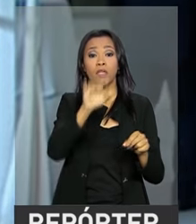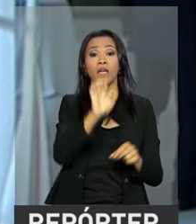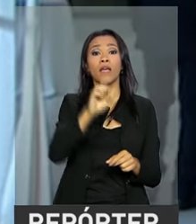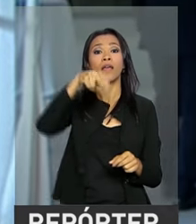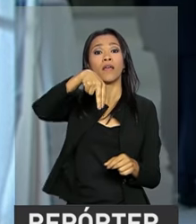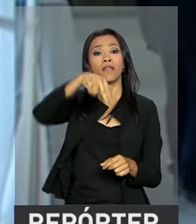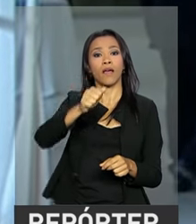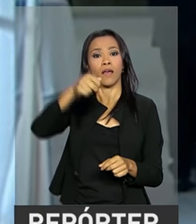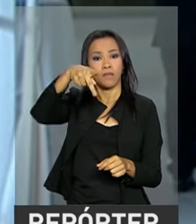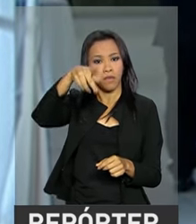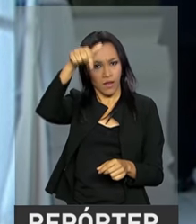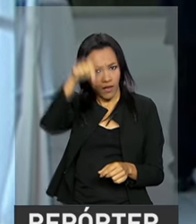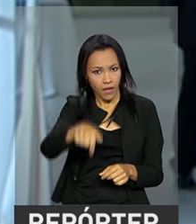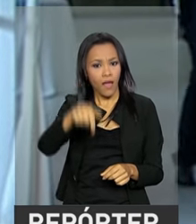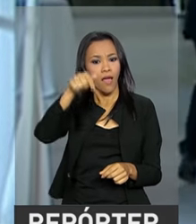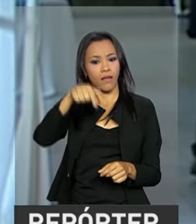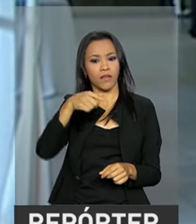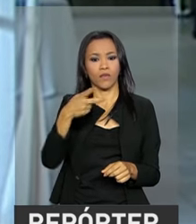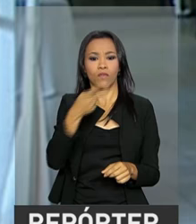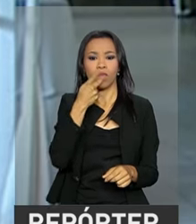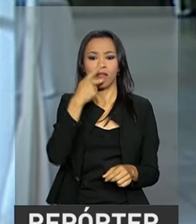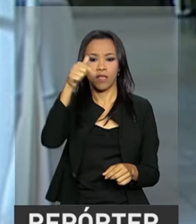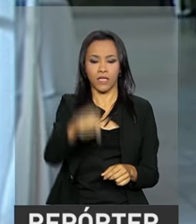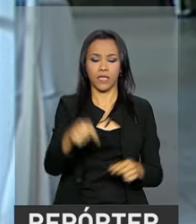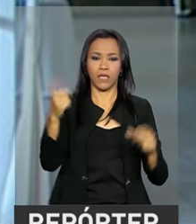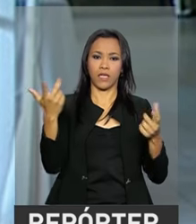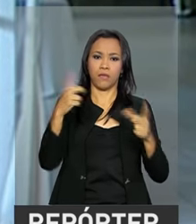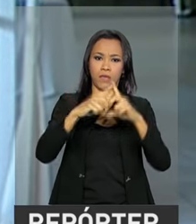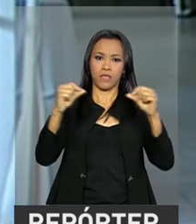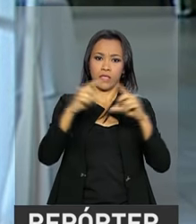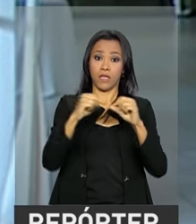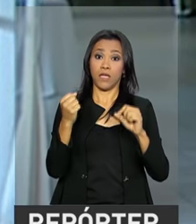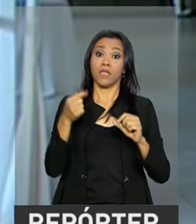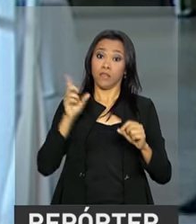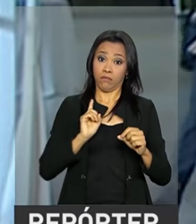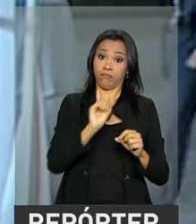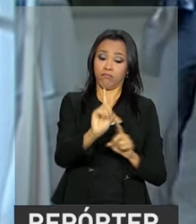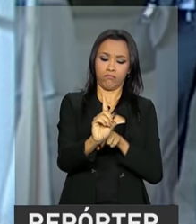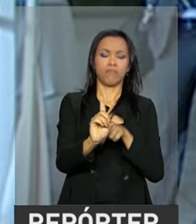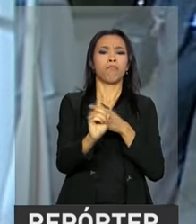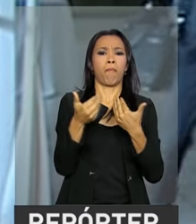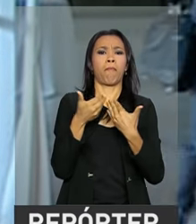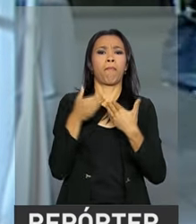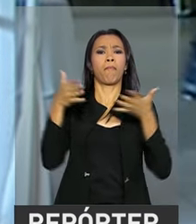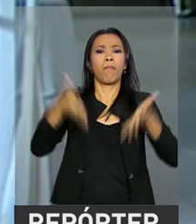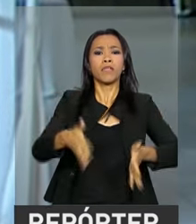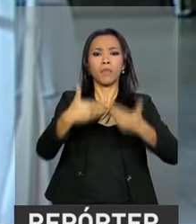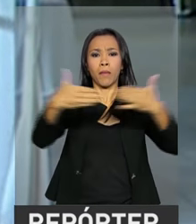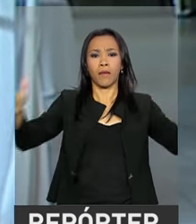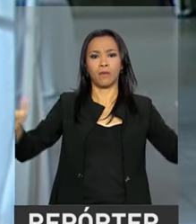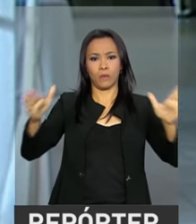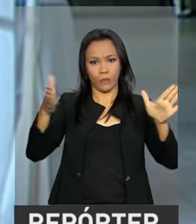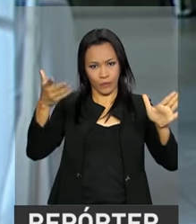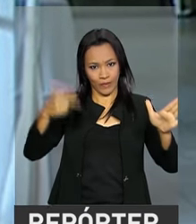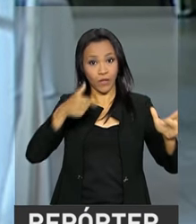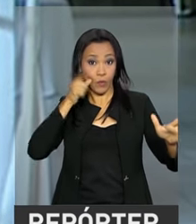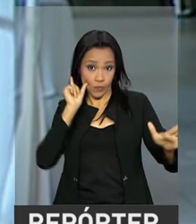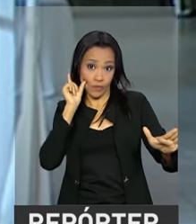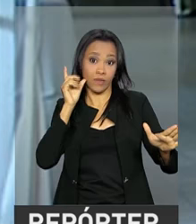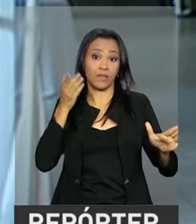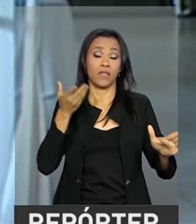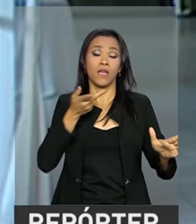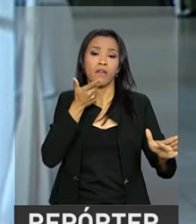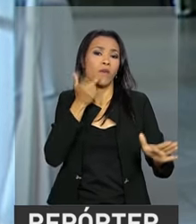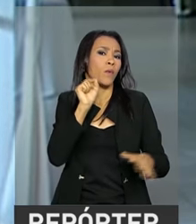de Administração Pública, de onde eu falo, aqui em Brasília. Ele também participou da abertura dos trabalhos no primeiro dia de reuniões, no dia de ontem.